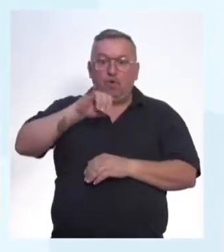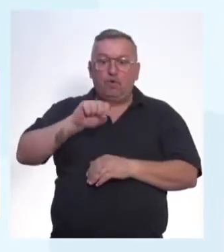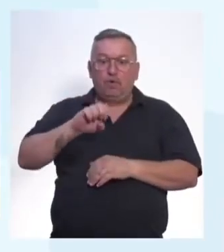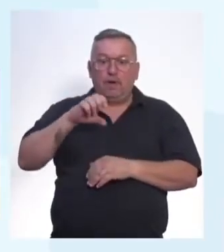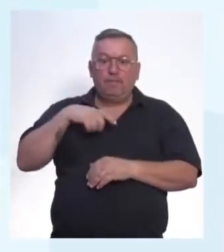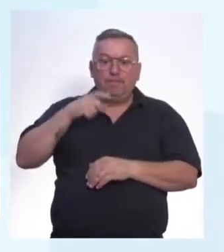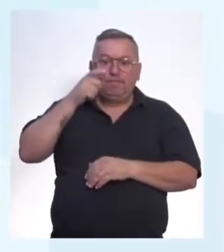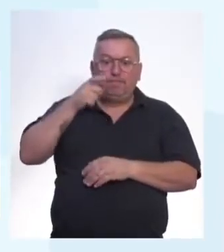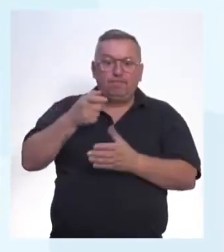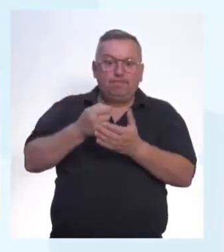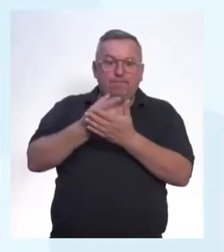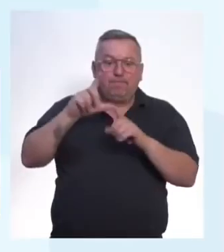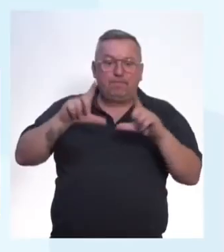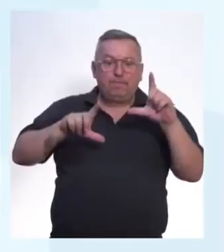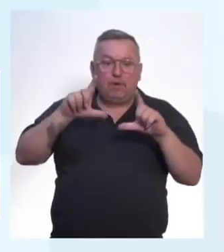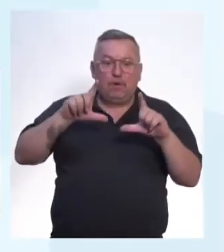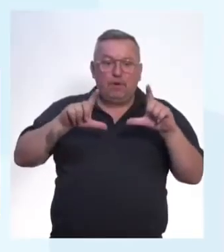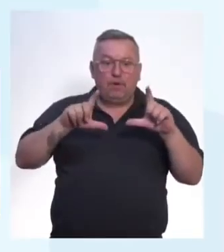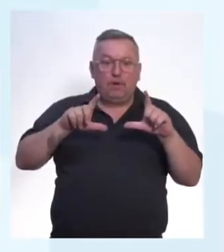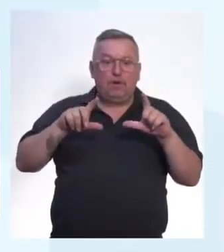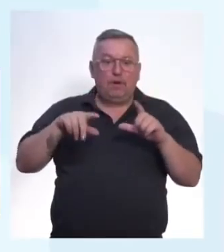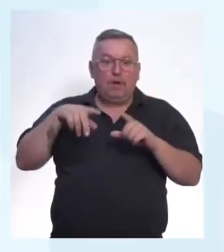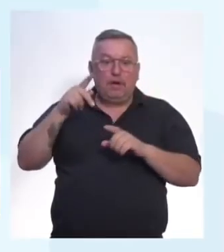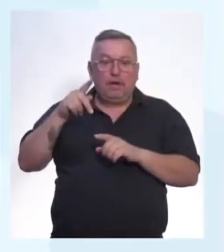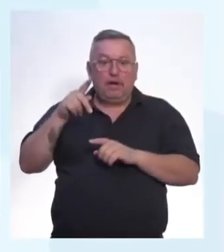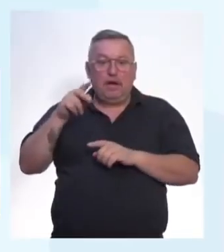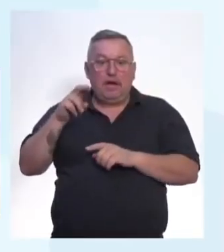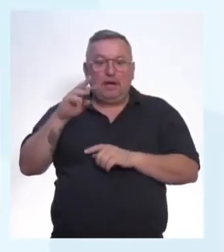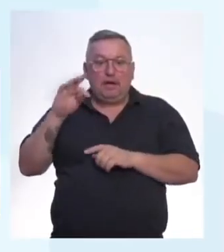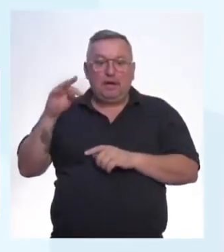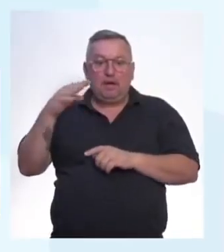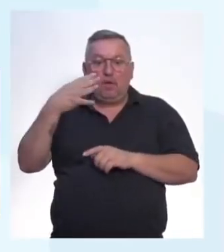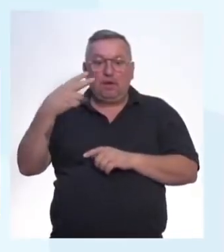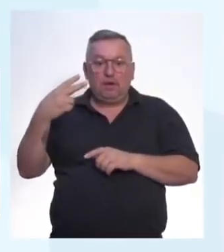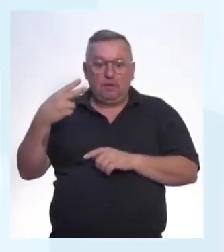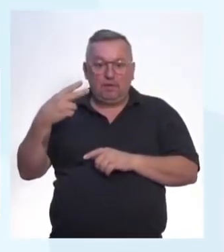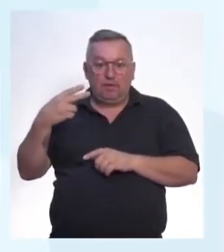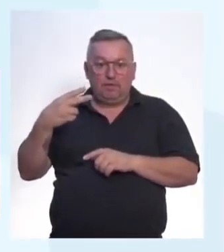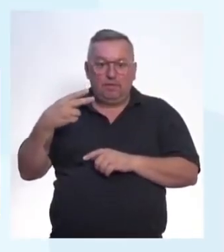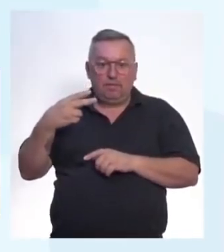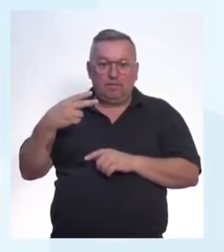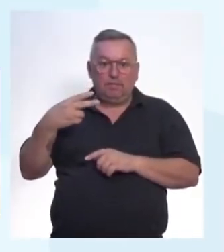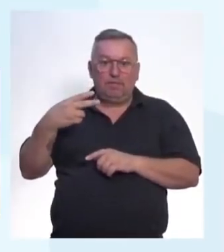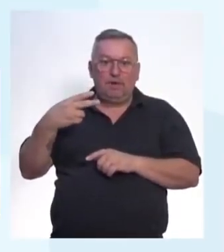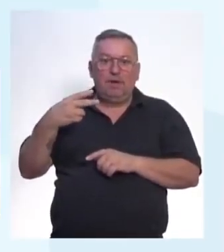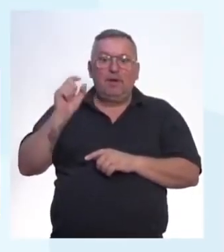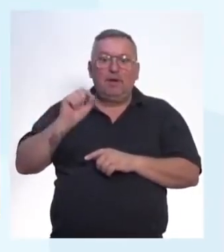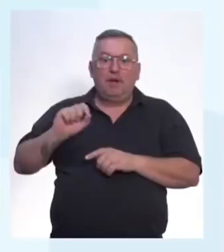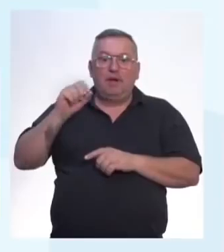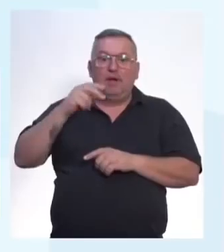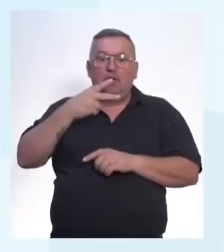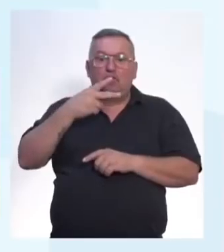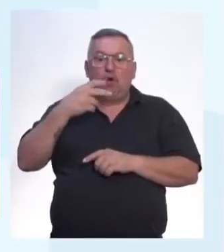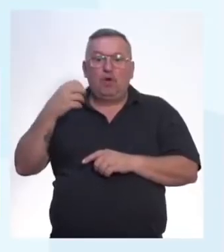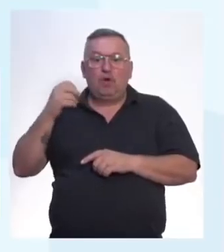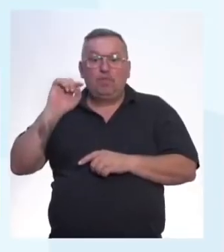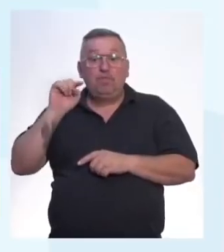estava interessado em uma TV modelo, aí eu criei KRT de 42 polegadas, ela não existe, que